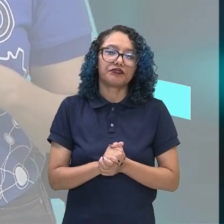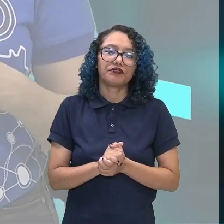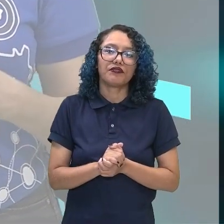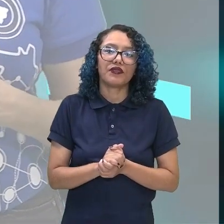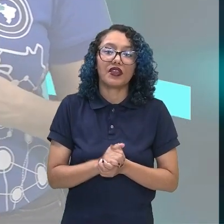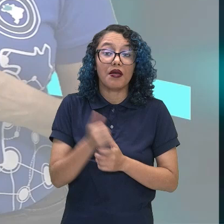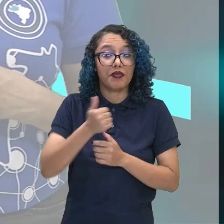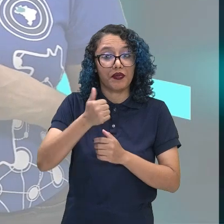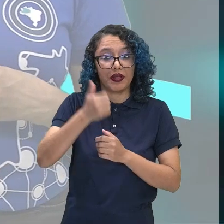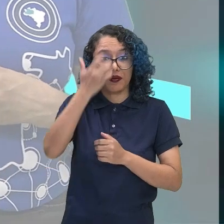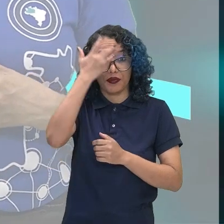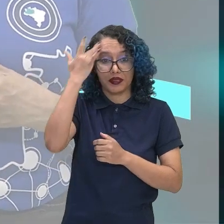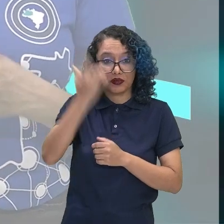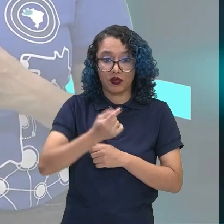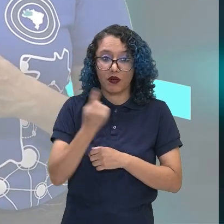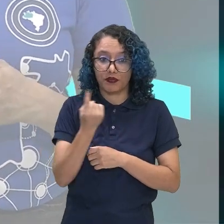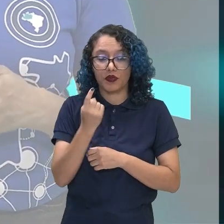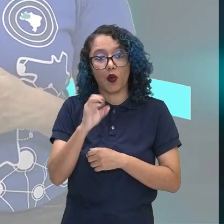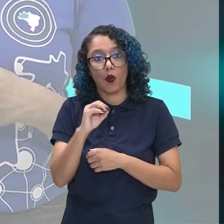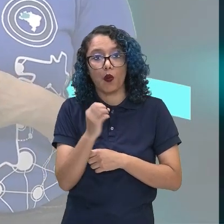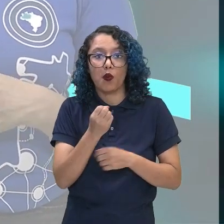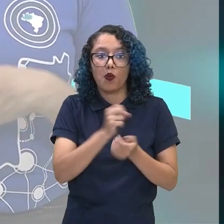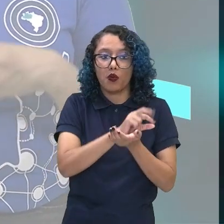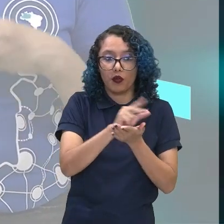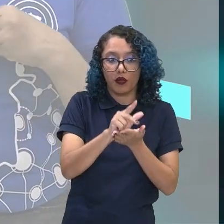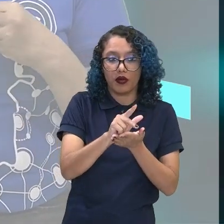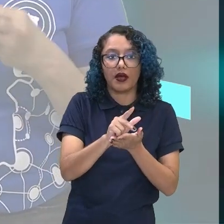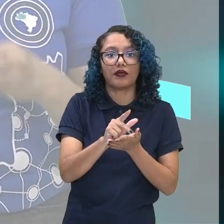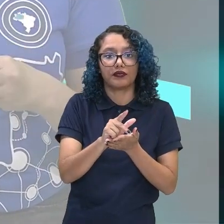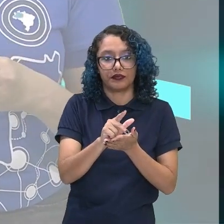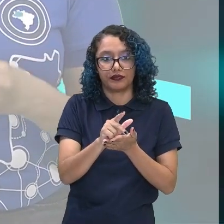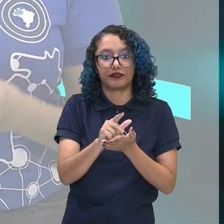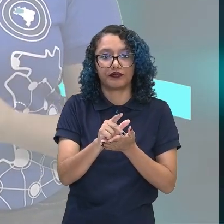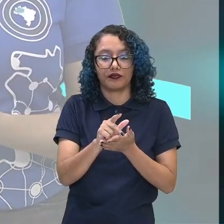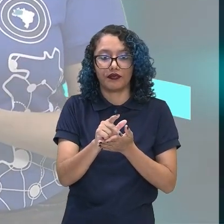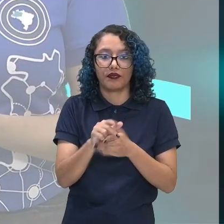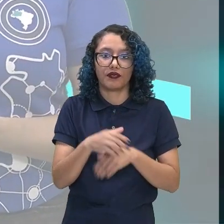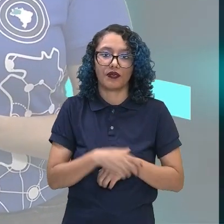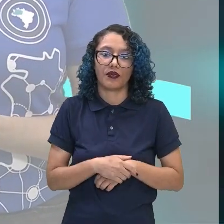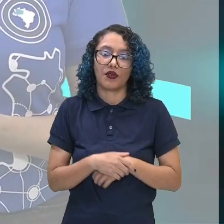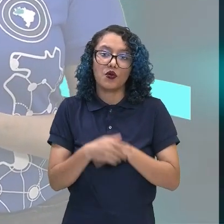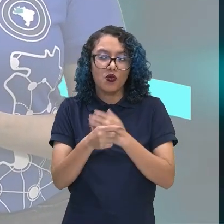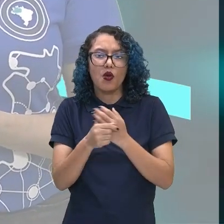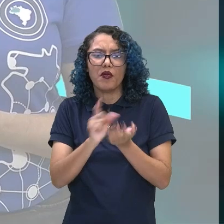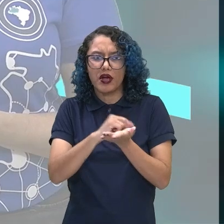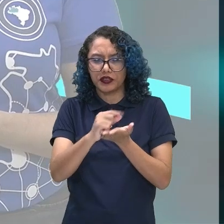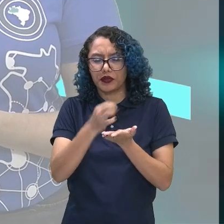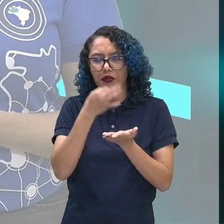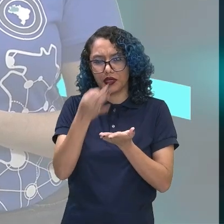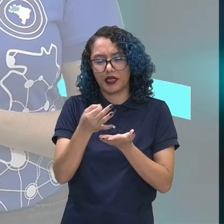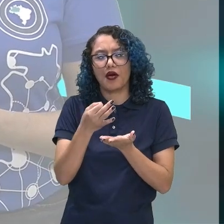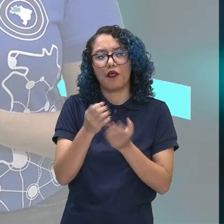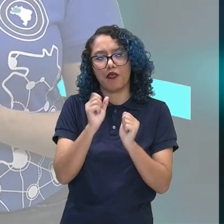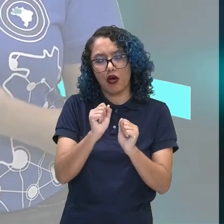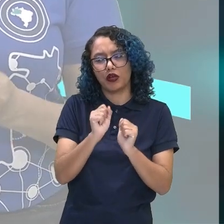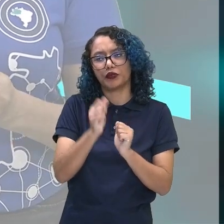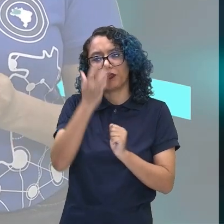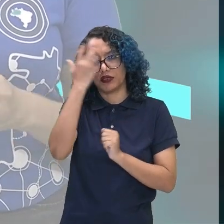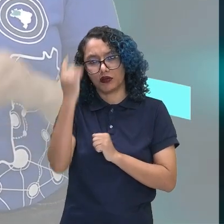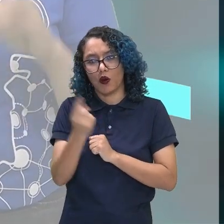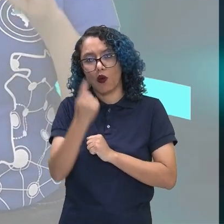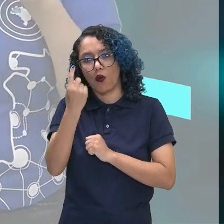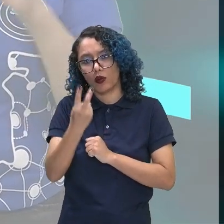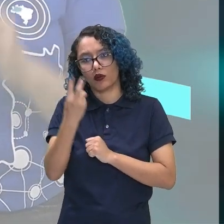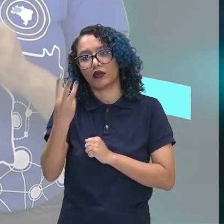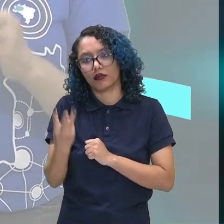ou autores. Porque um artigo de opinião pode ser escrito por mais de uma pessoa. Então, vai